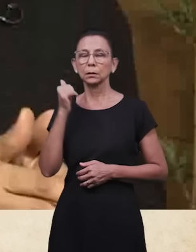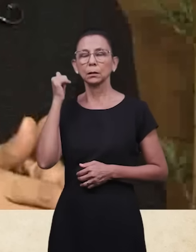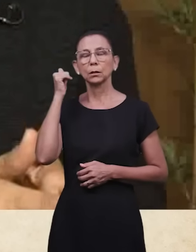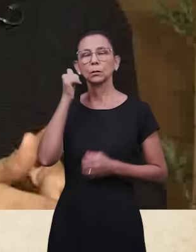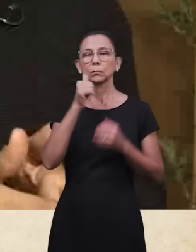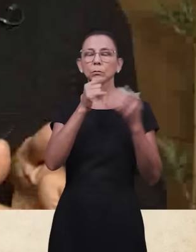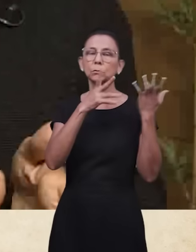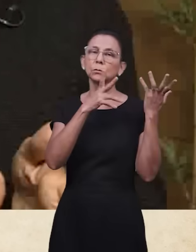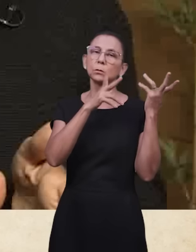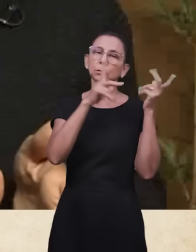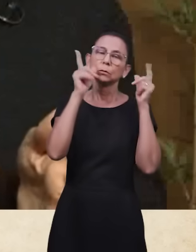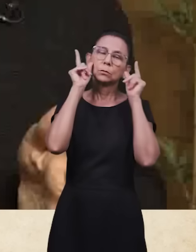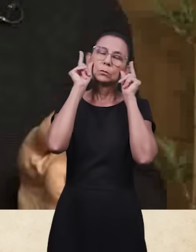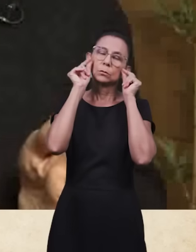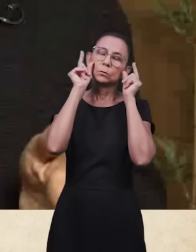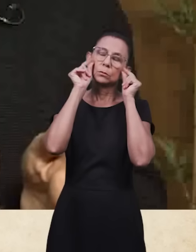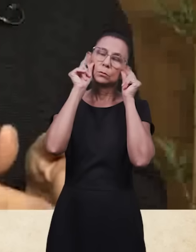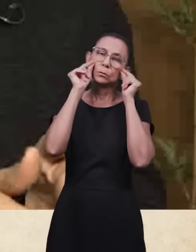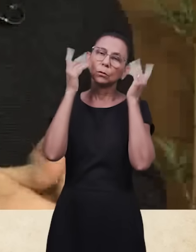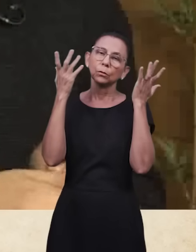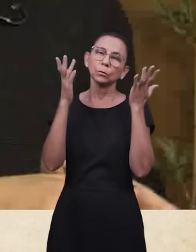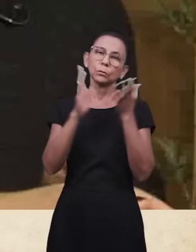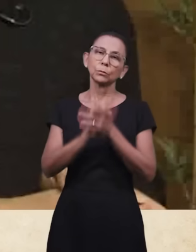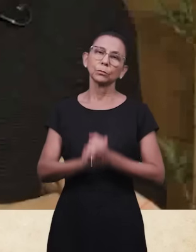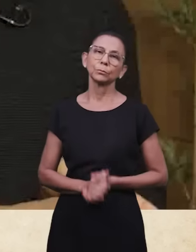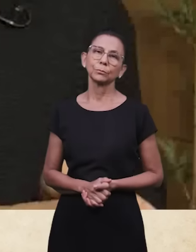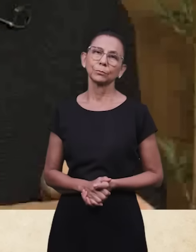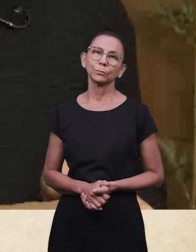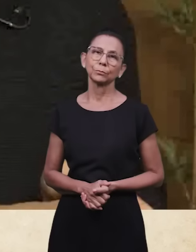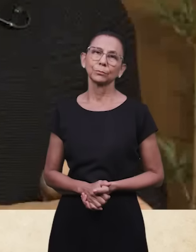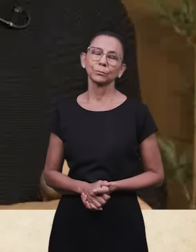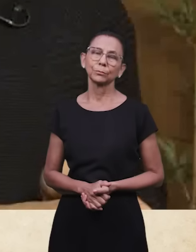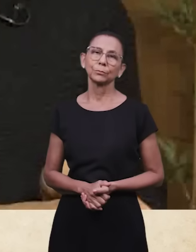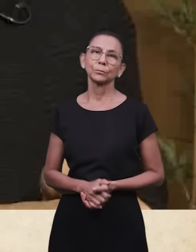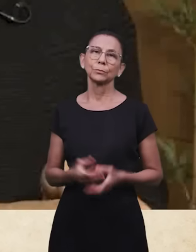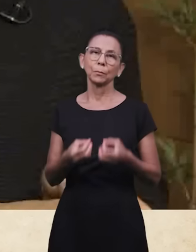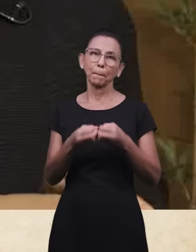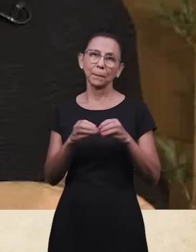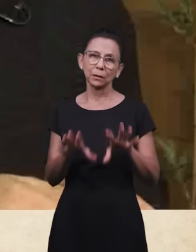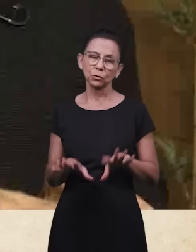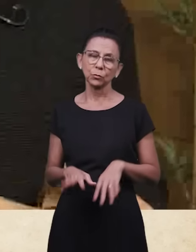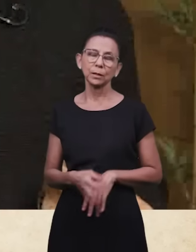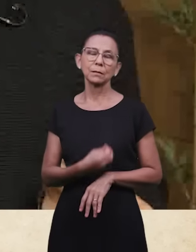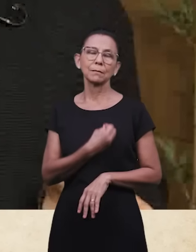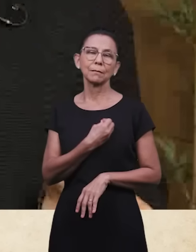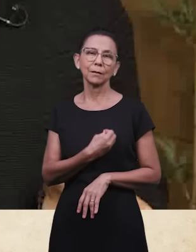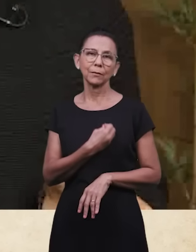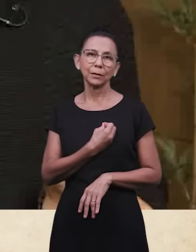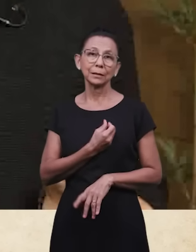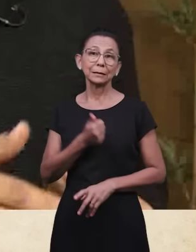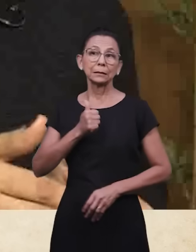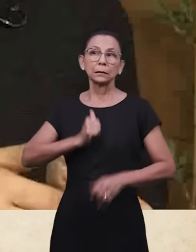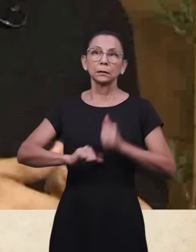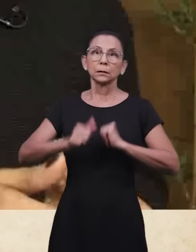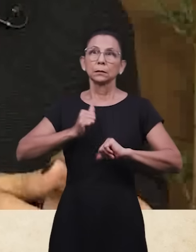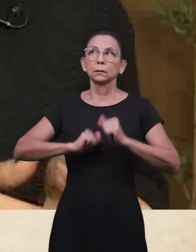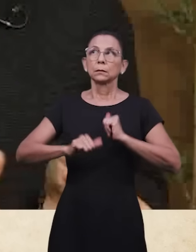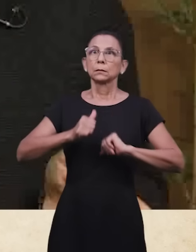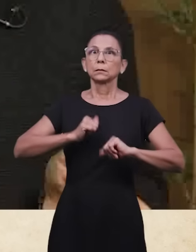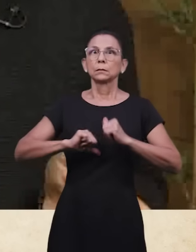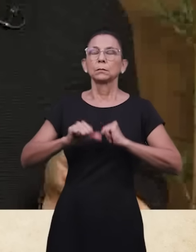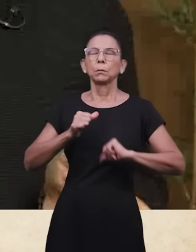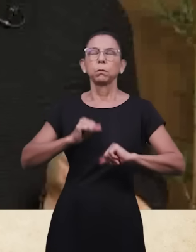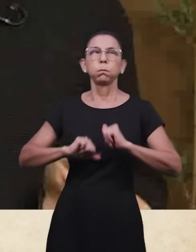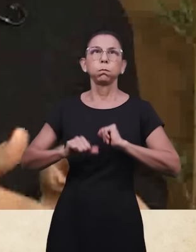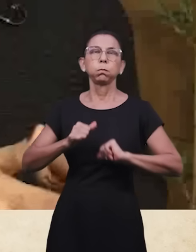apetite, no seu sono e acaba interferindo na sua vida. Então, nestes casos de excesso